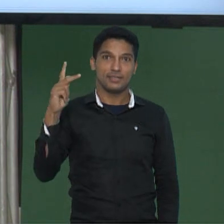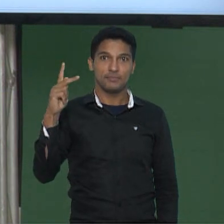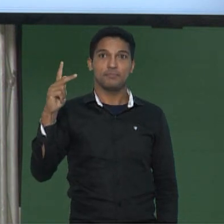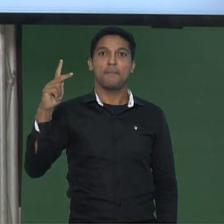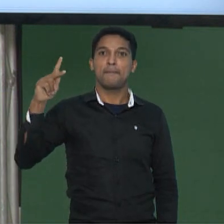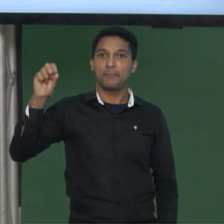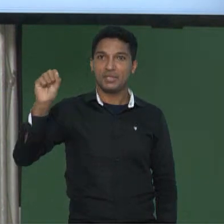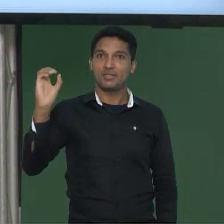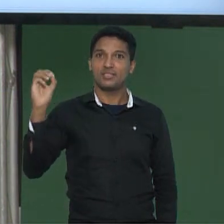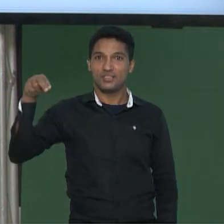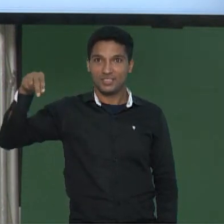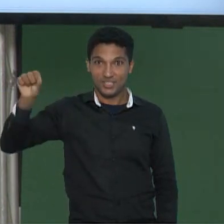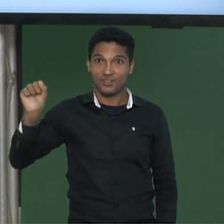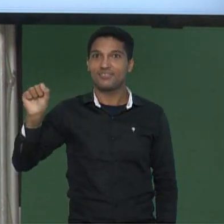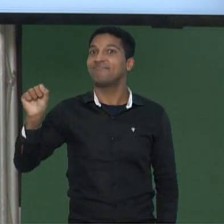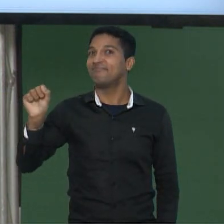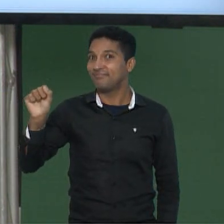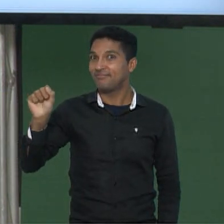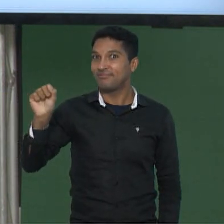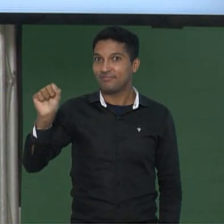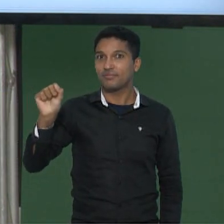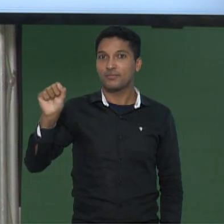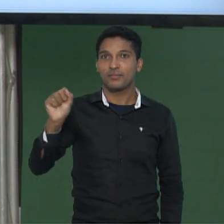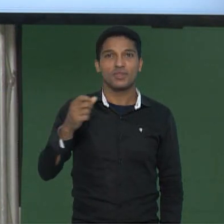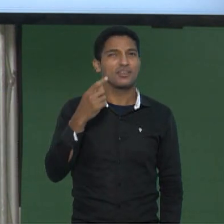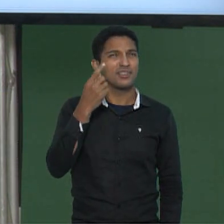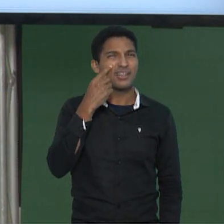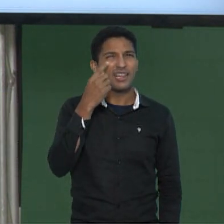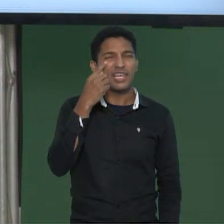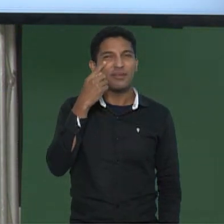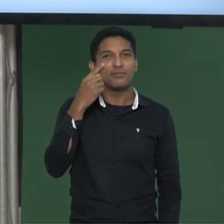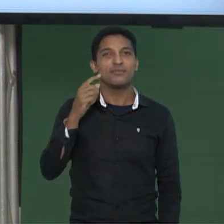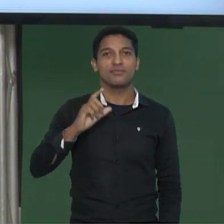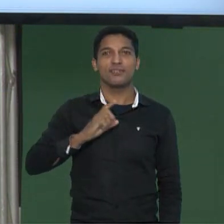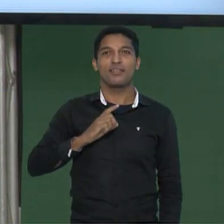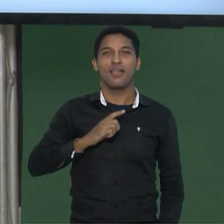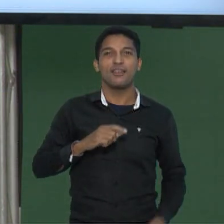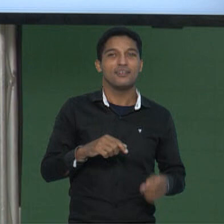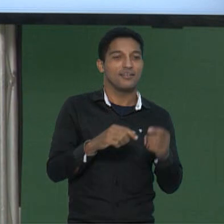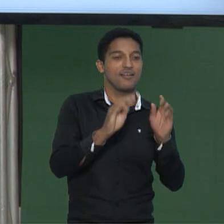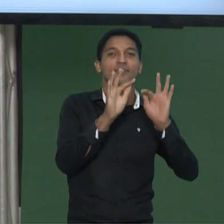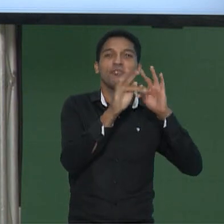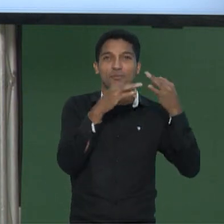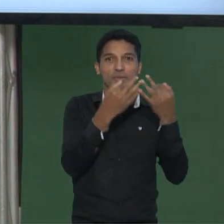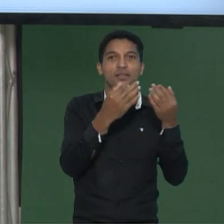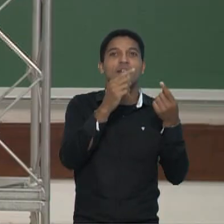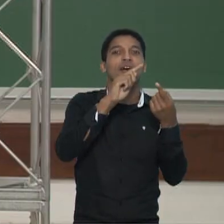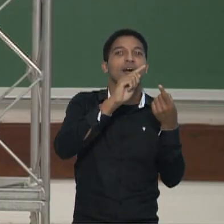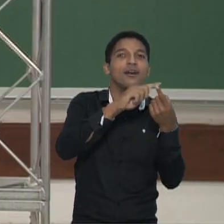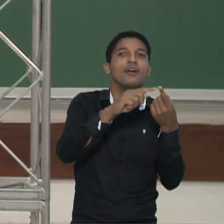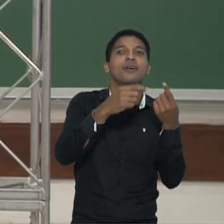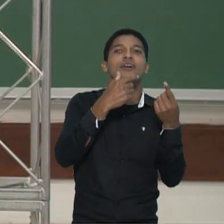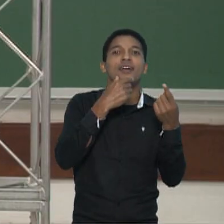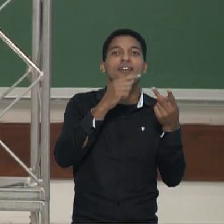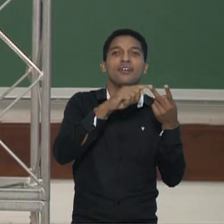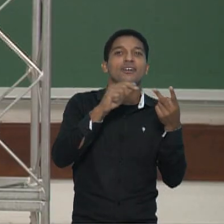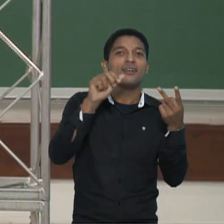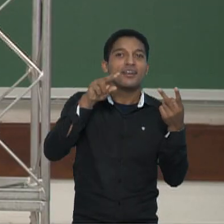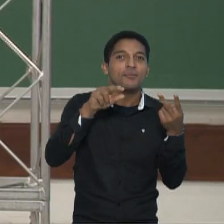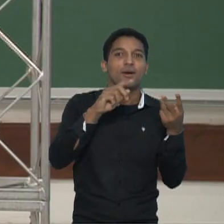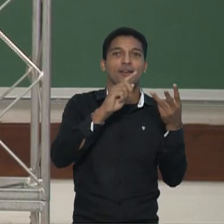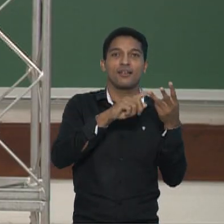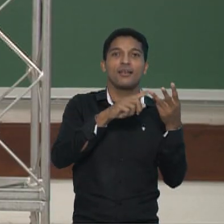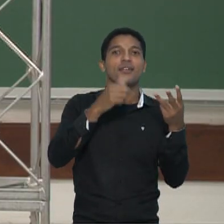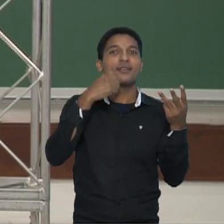caderninho. Lembra que a gente viu quem é a baby desta family, father, mother,